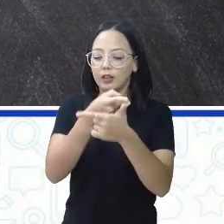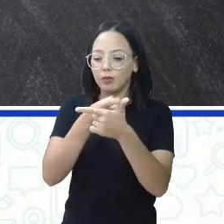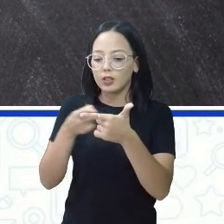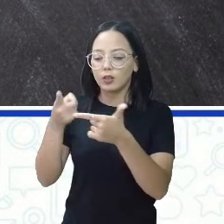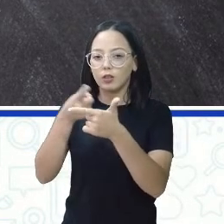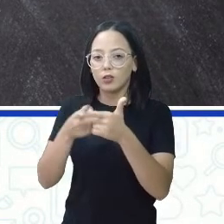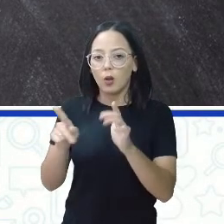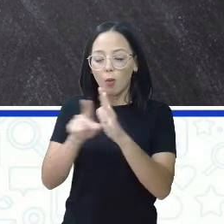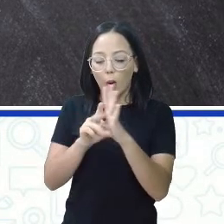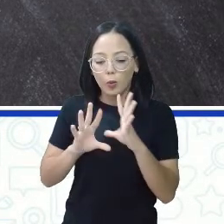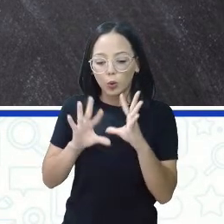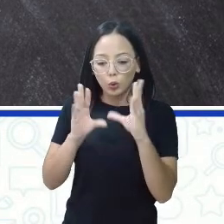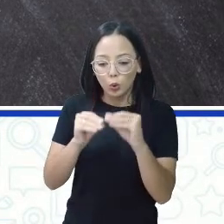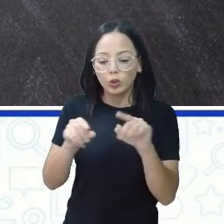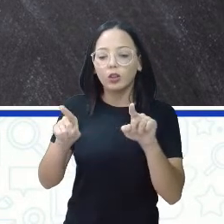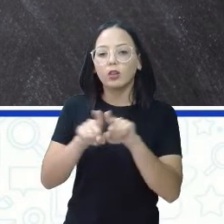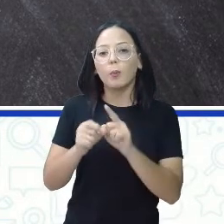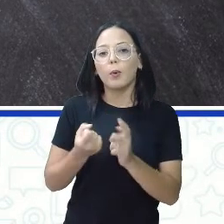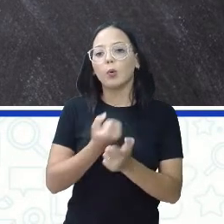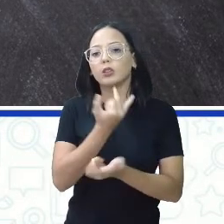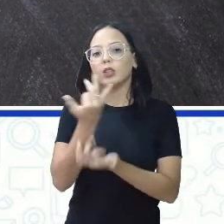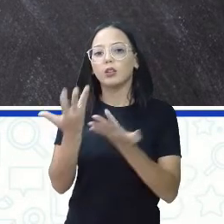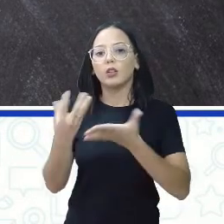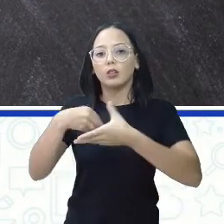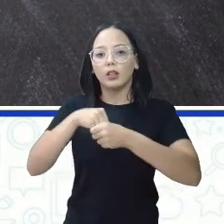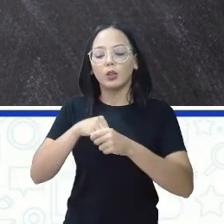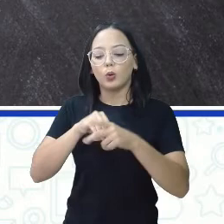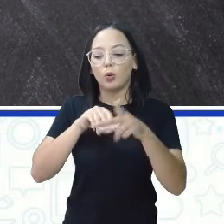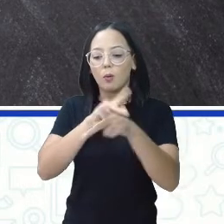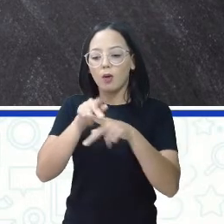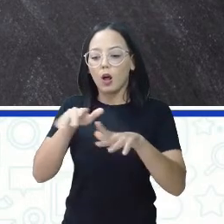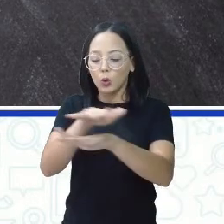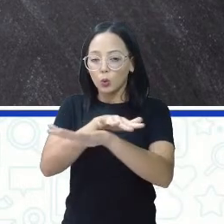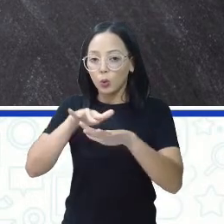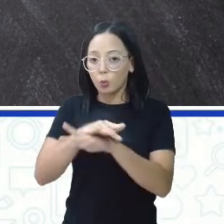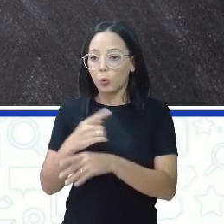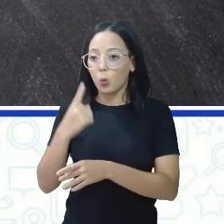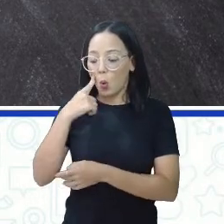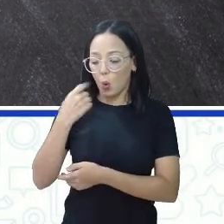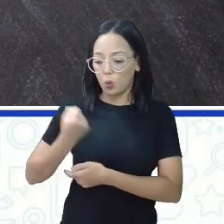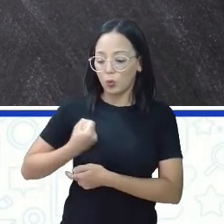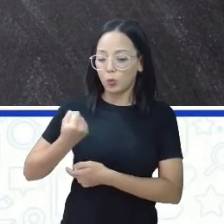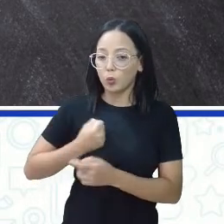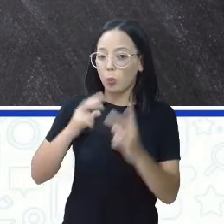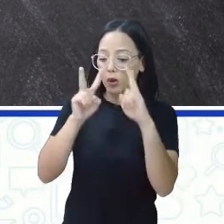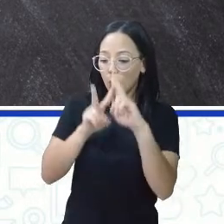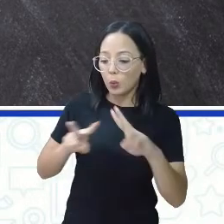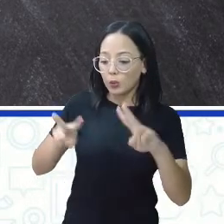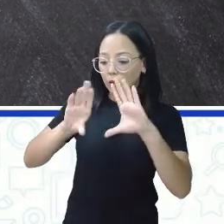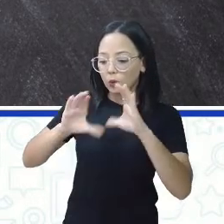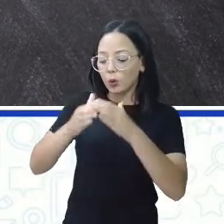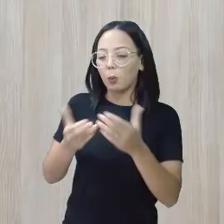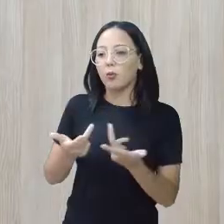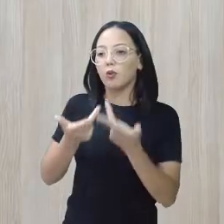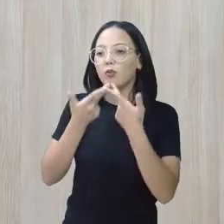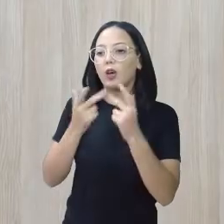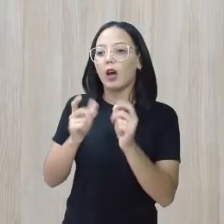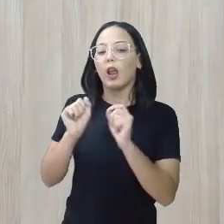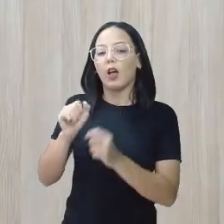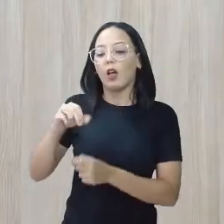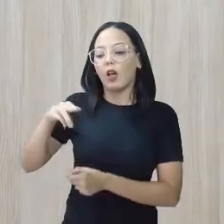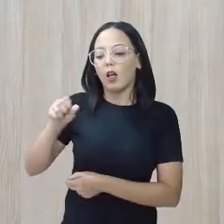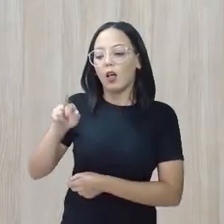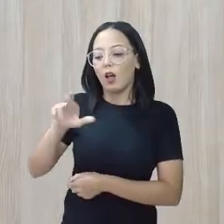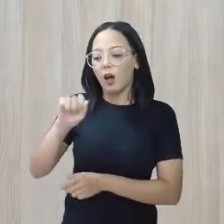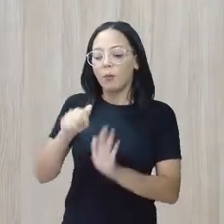frequência absoluta e o valor que é observado na população. Valor que é observado na população é chamado de amostra,